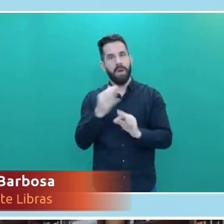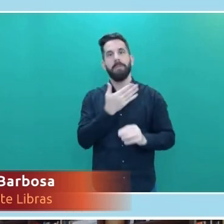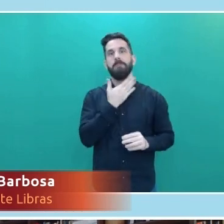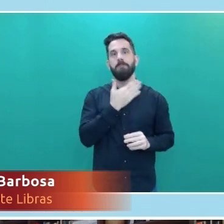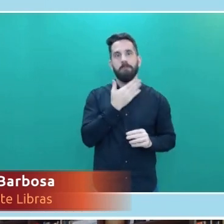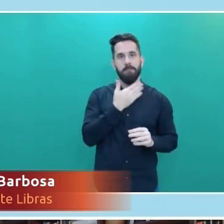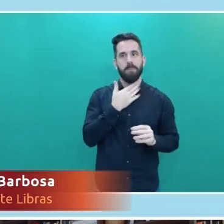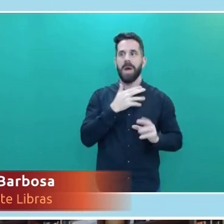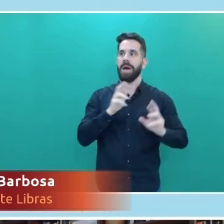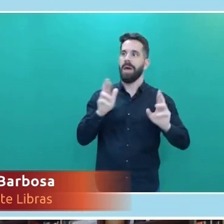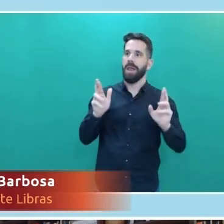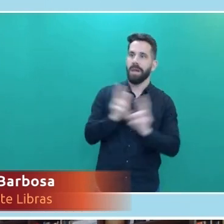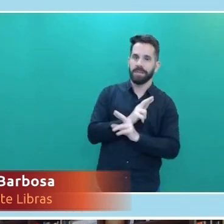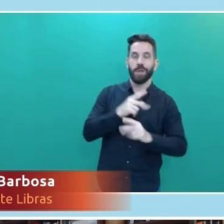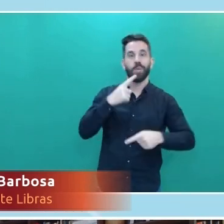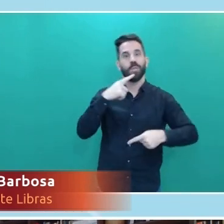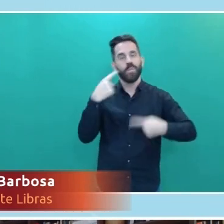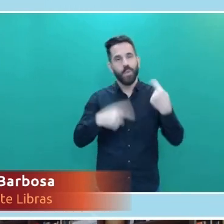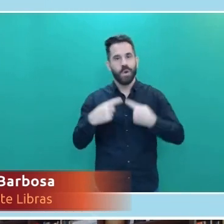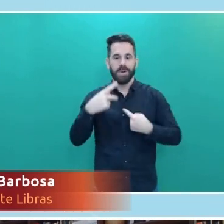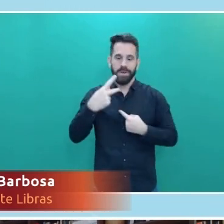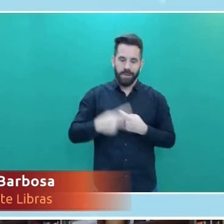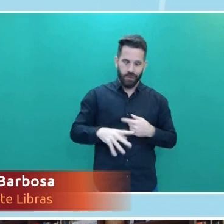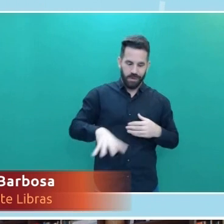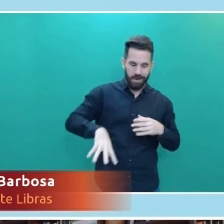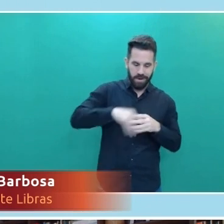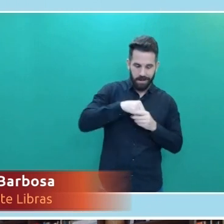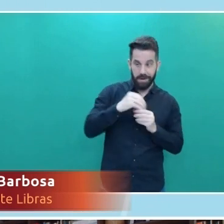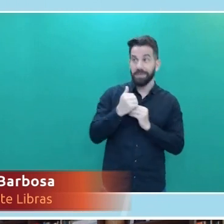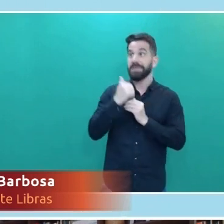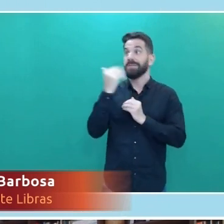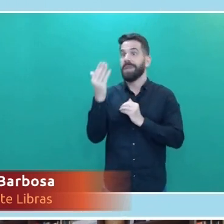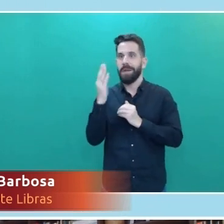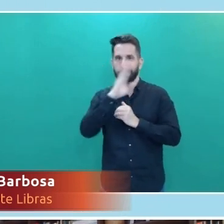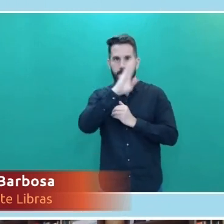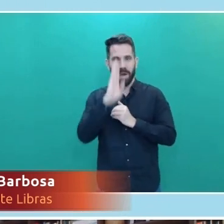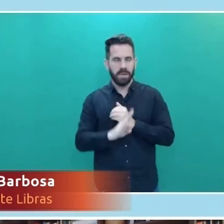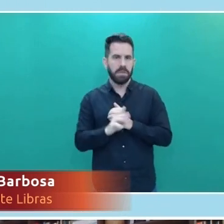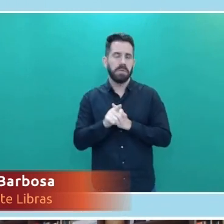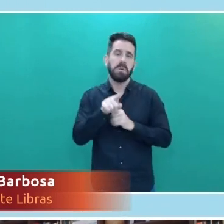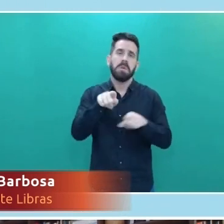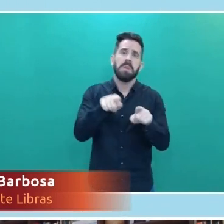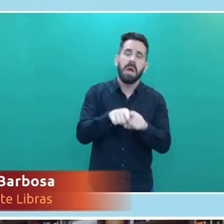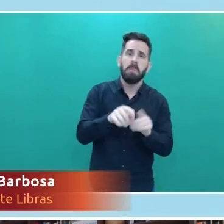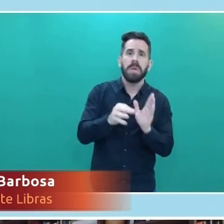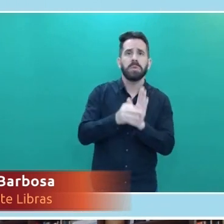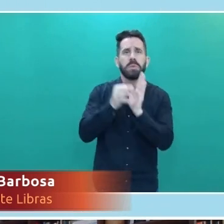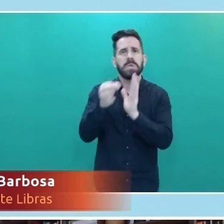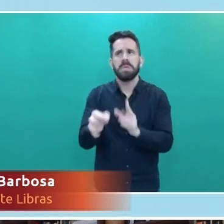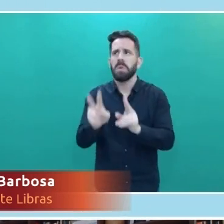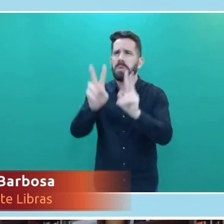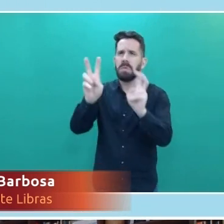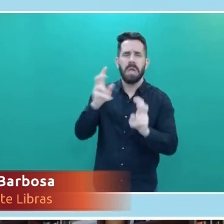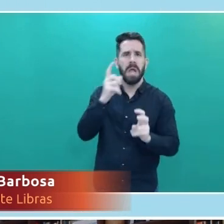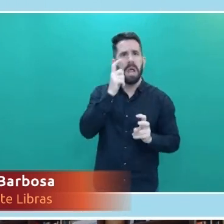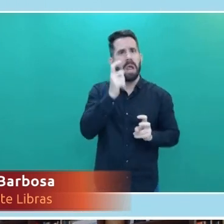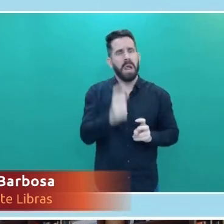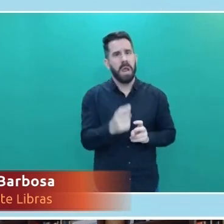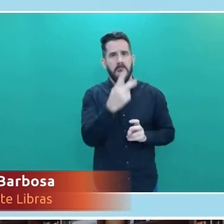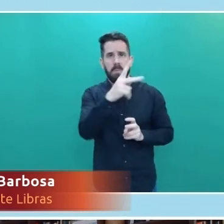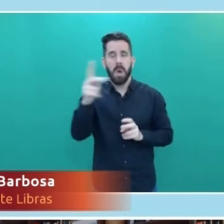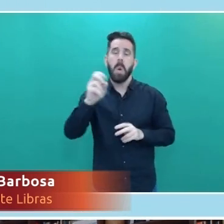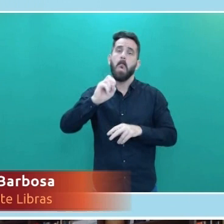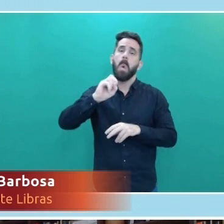você quiser fazer qualquer tipo de sugestão para a gente, de um tema a ser debatido, também divulgar alguma informação sobre eventos